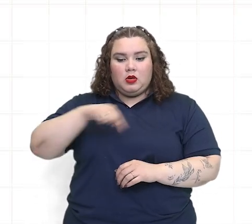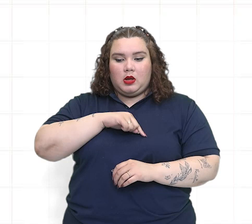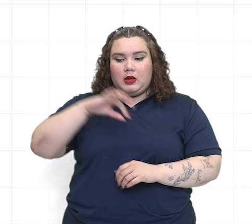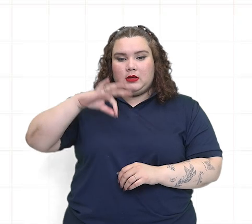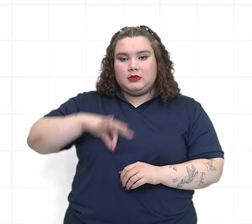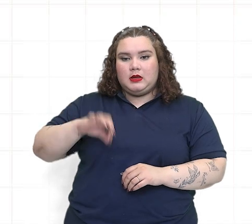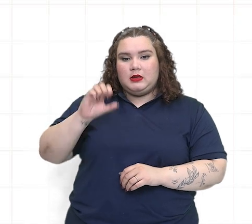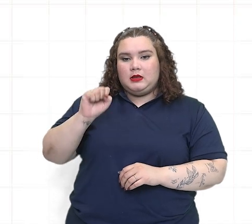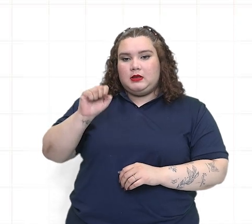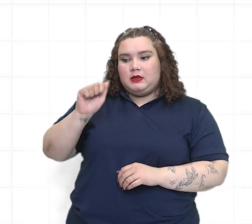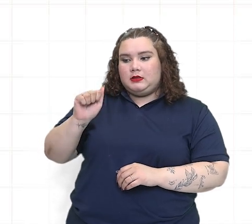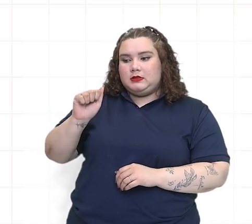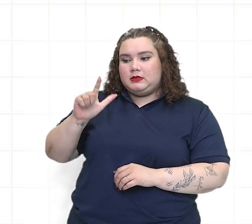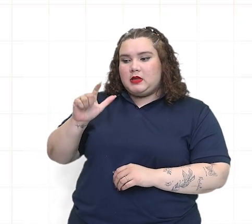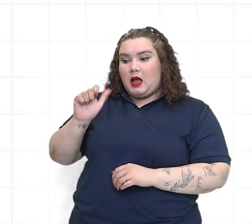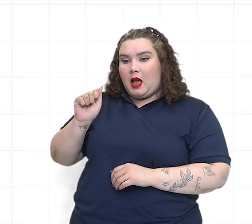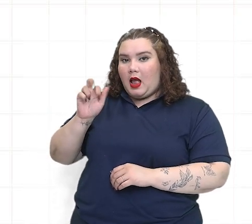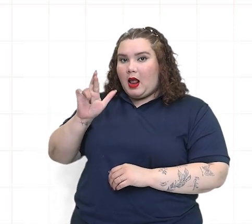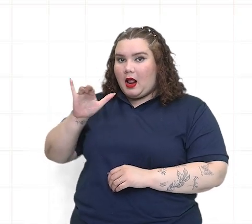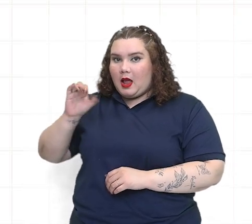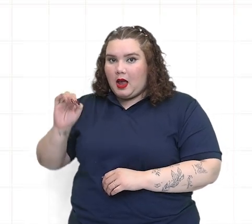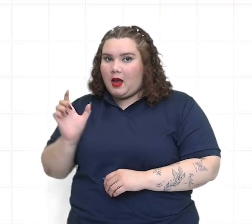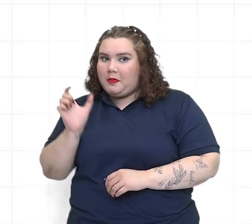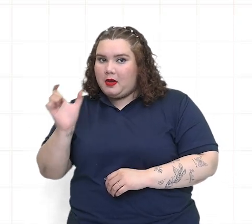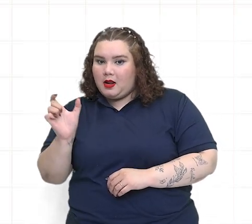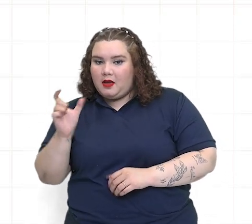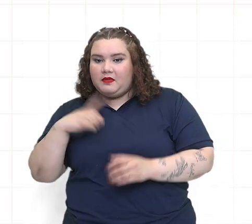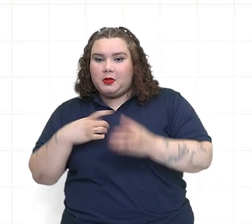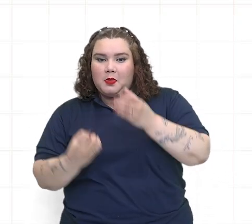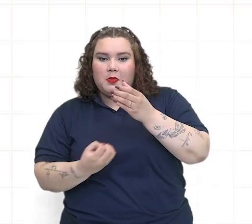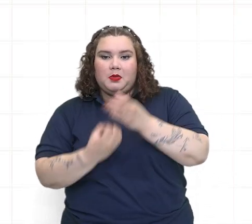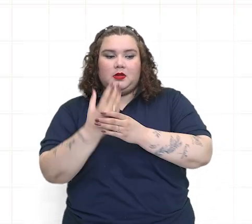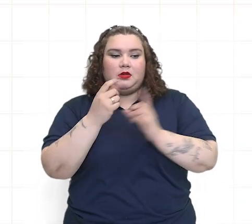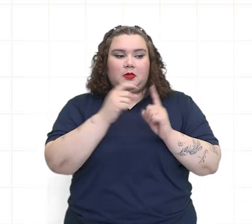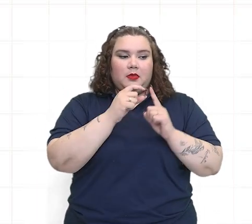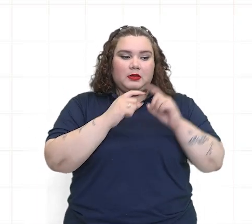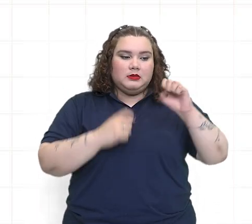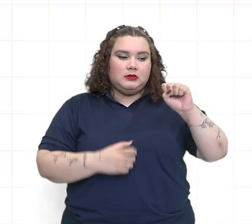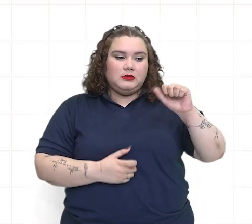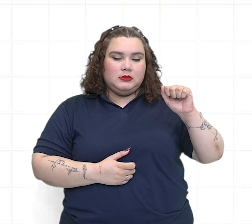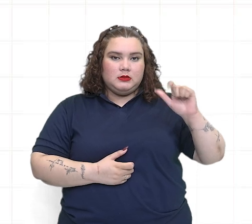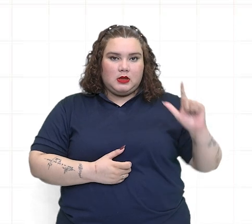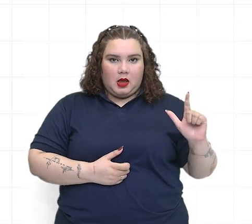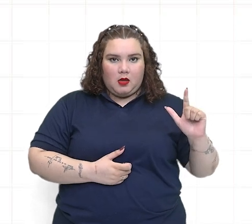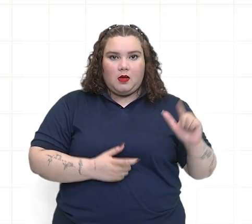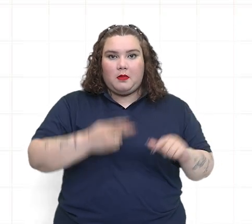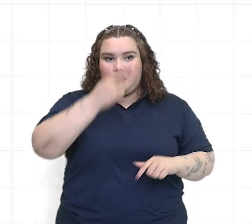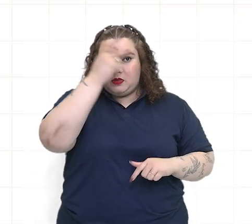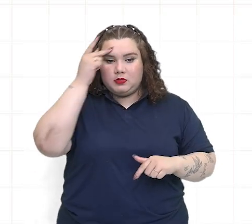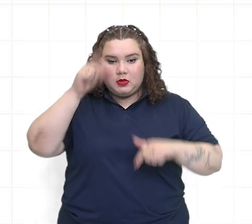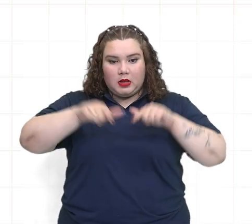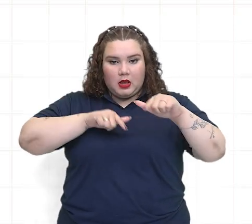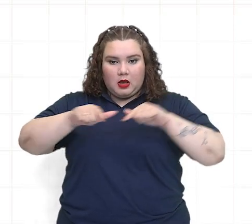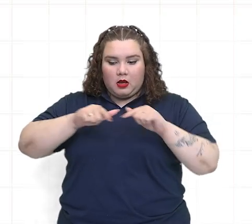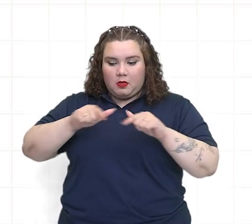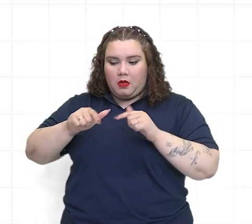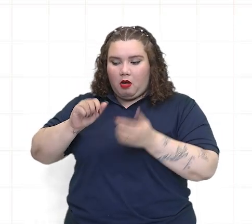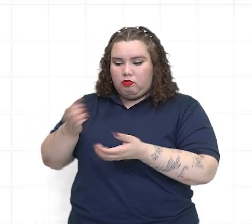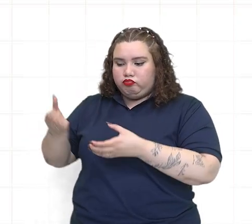salário. O salário, ele vem de sal, que era como eles pagavam, então, aí quem trabalhava